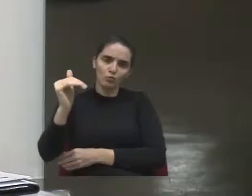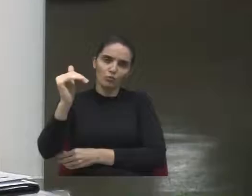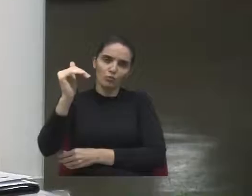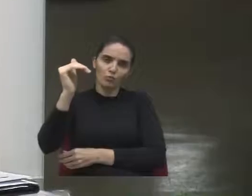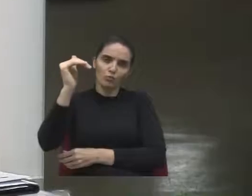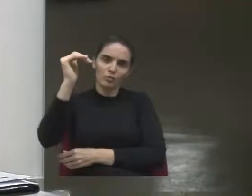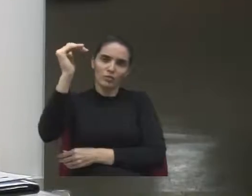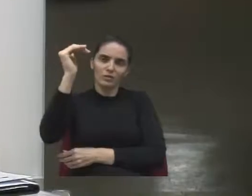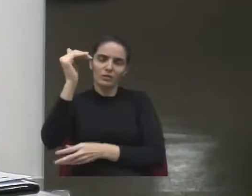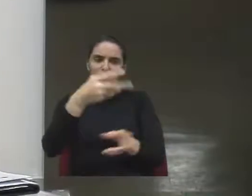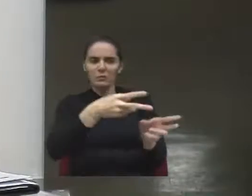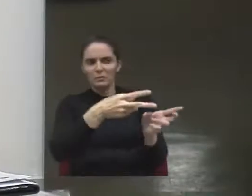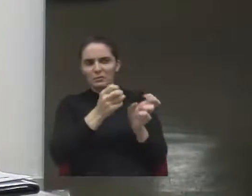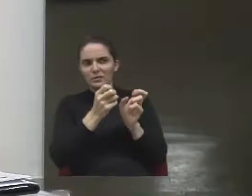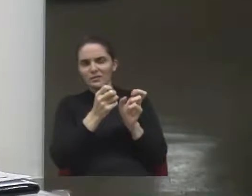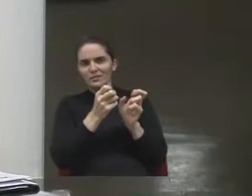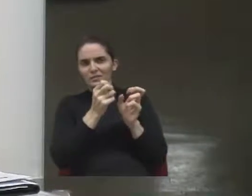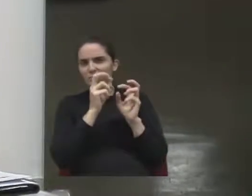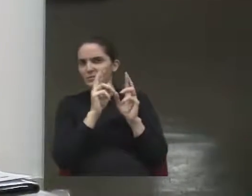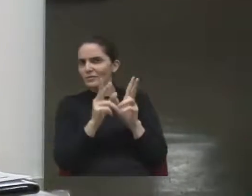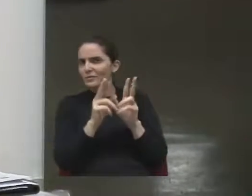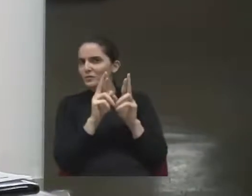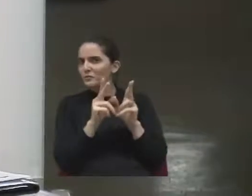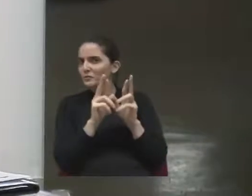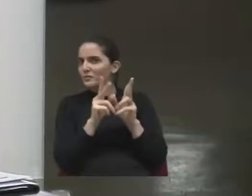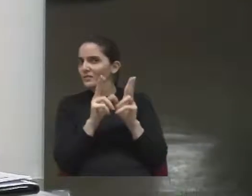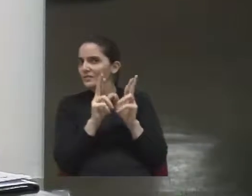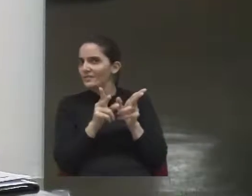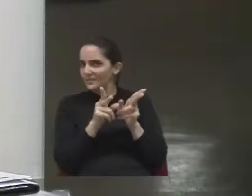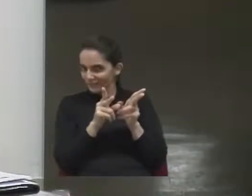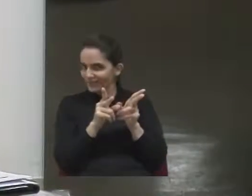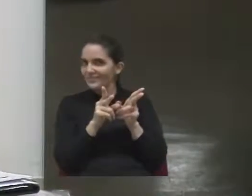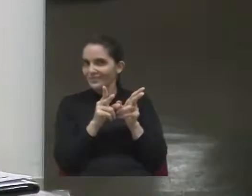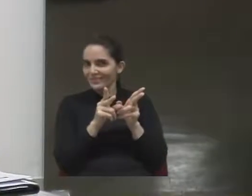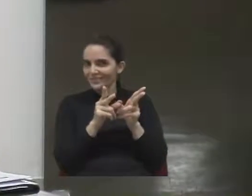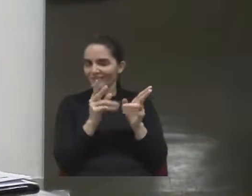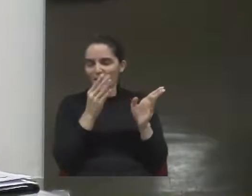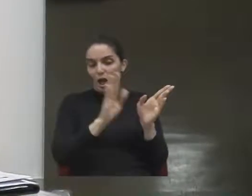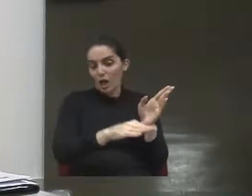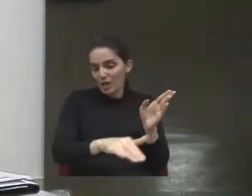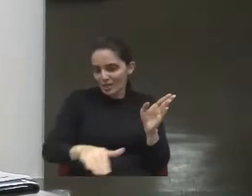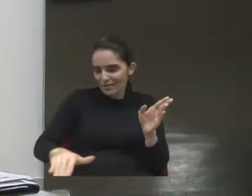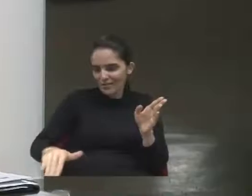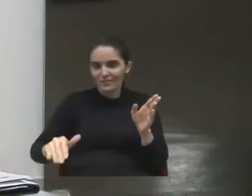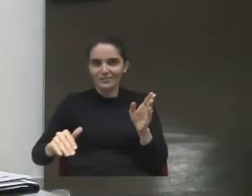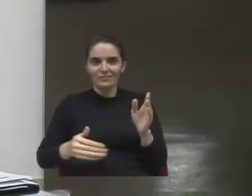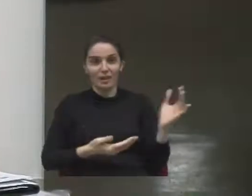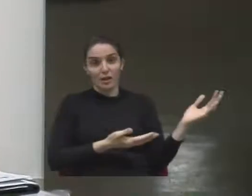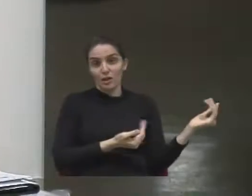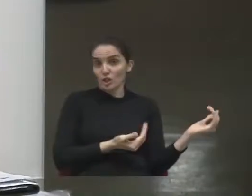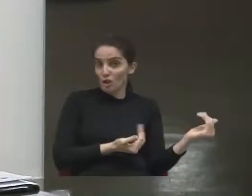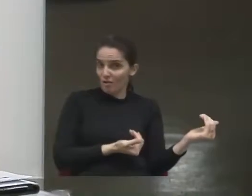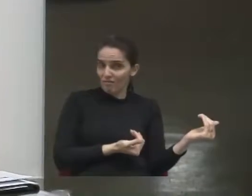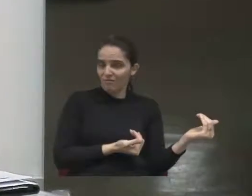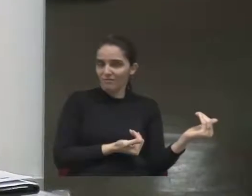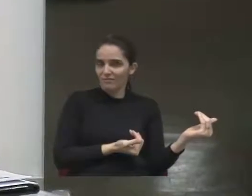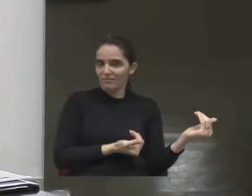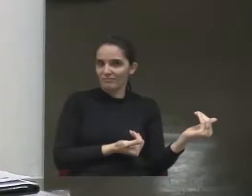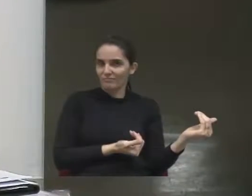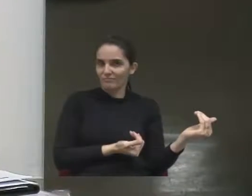completamente diferente daquela da criança, da adolescente, do reconhecimento